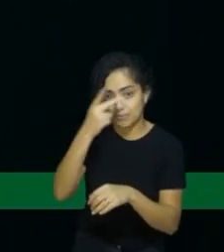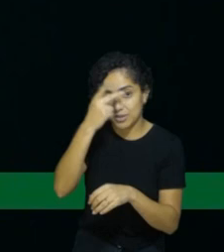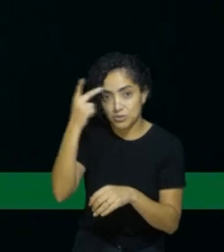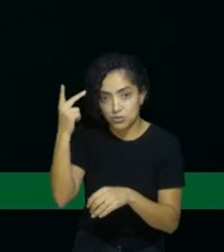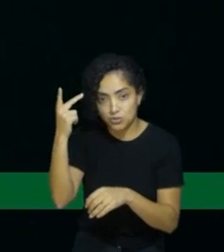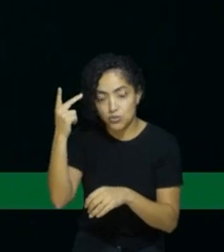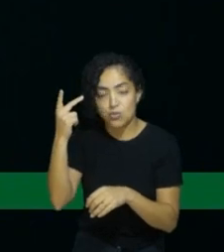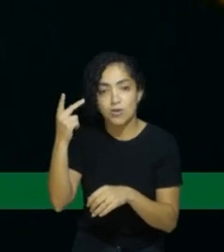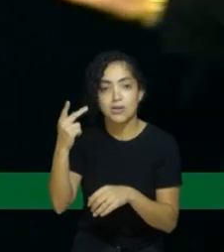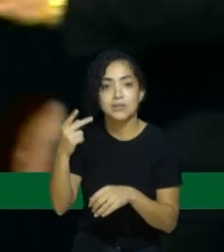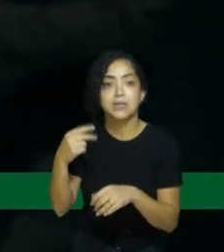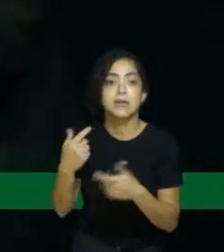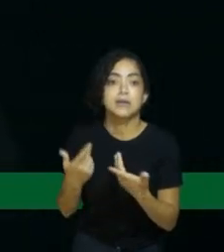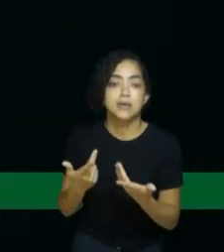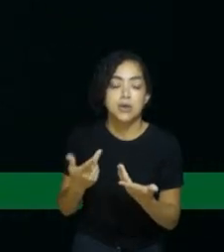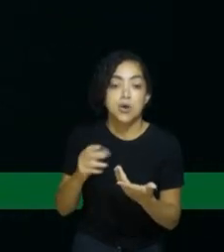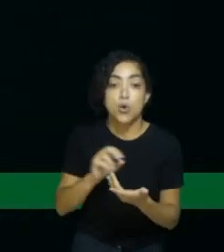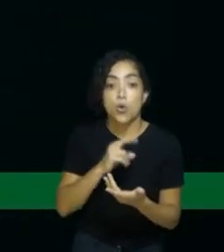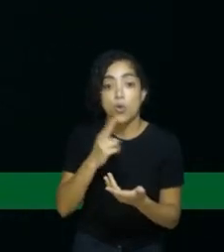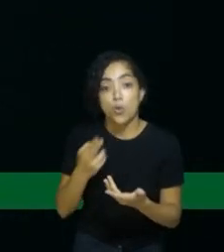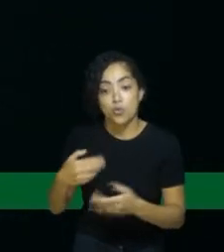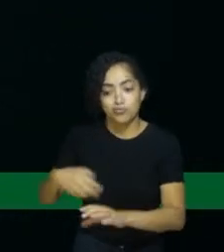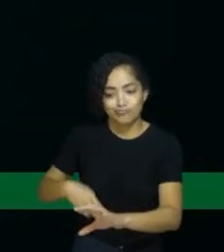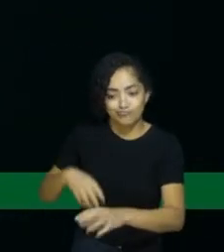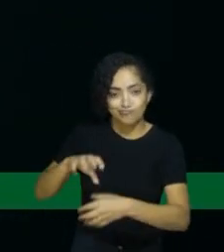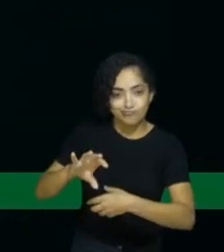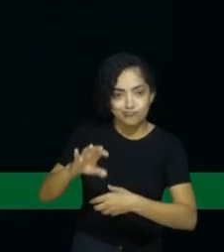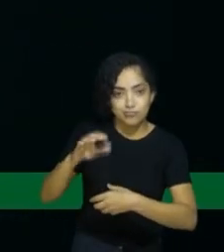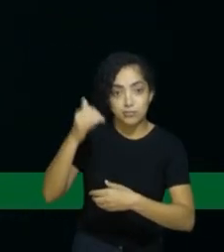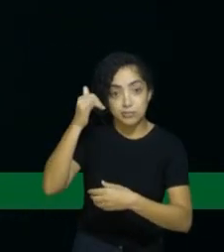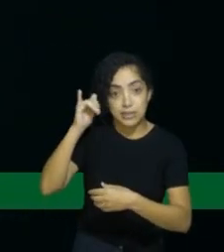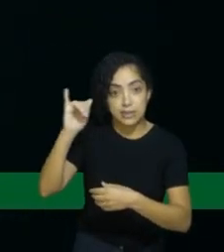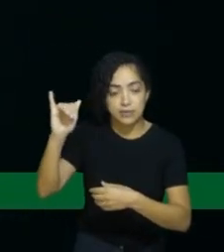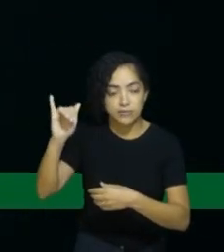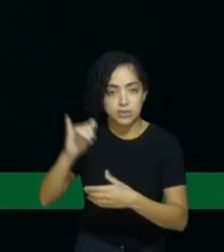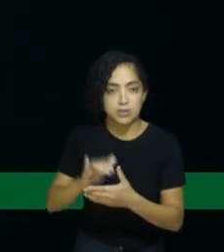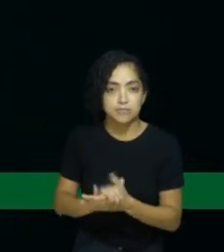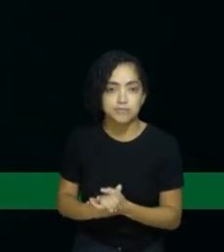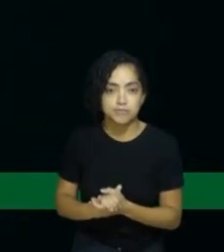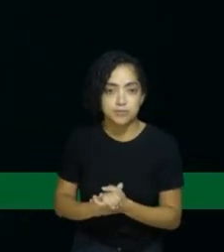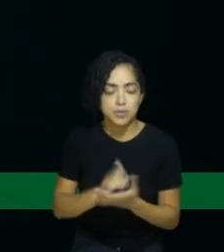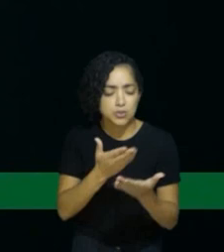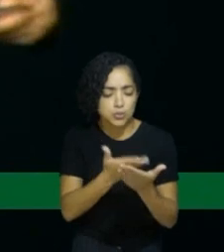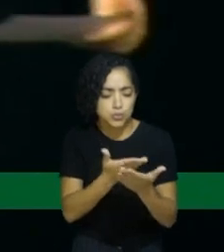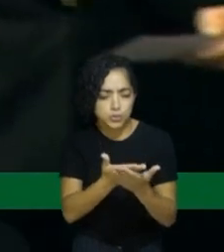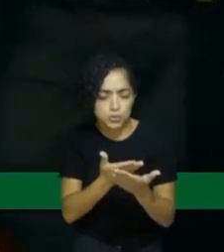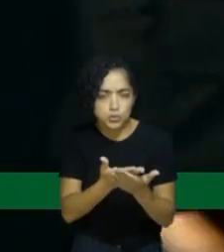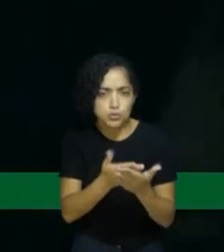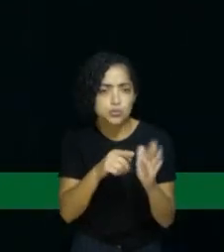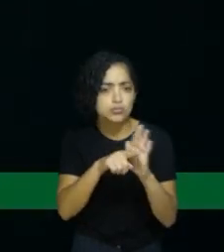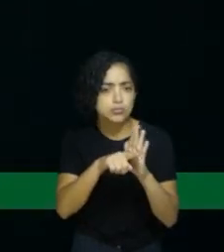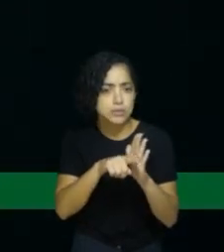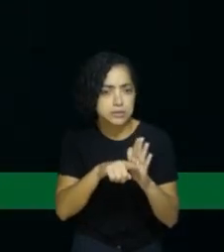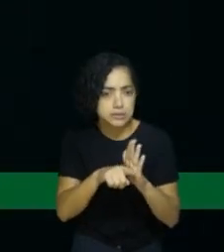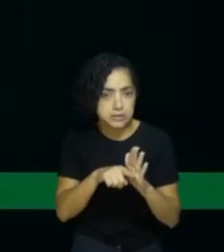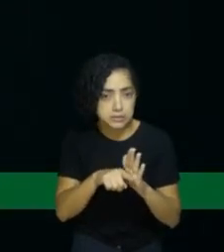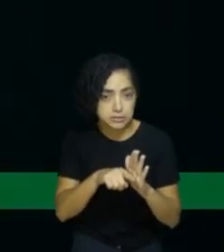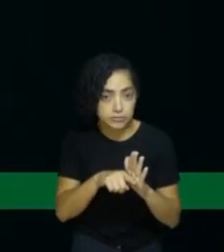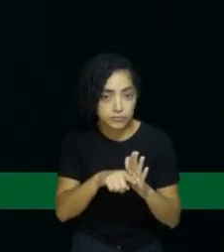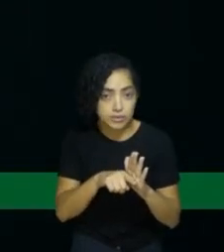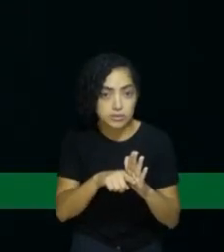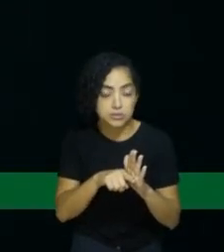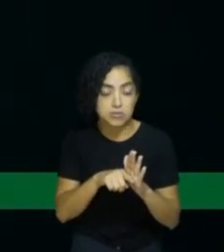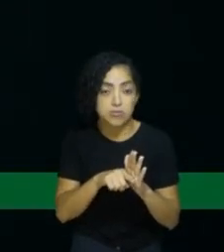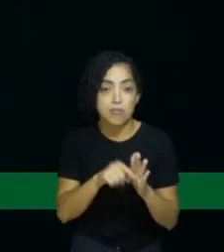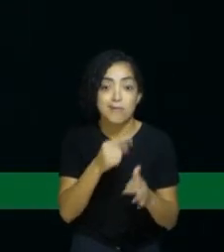diálise ou precise de transplante nós fizemos um estudo aqui na Renal Vida e a cada